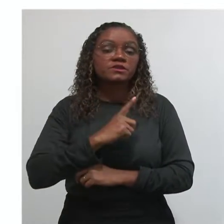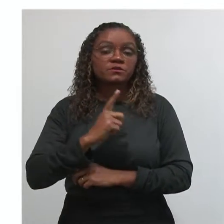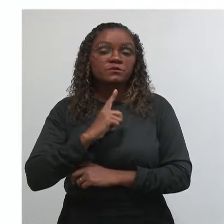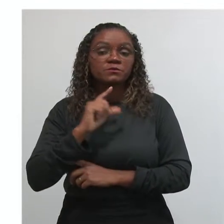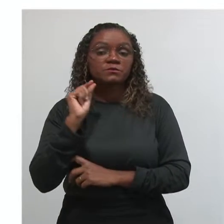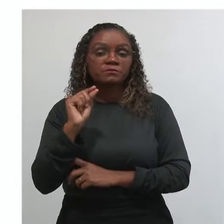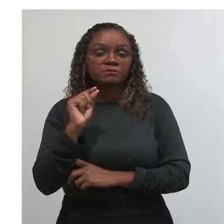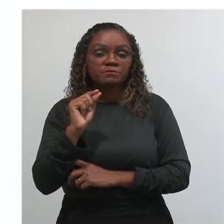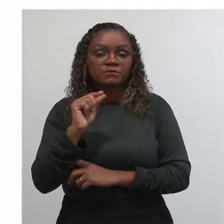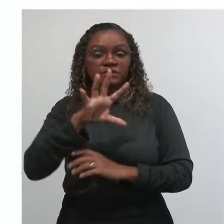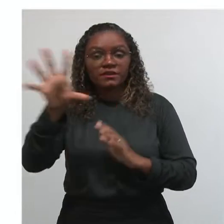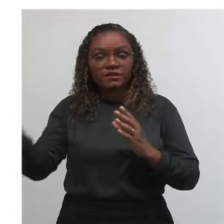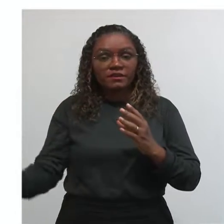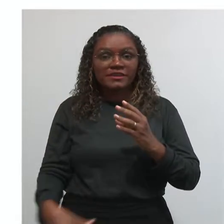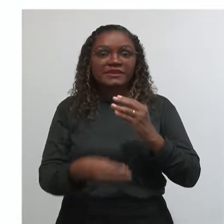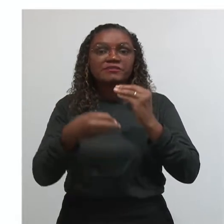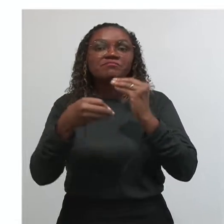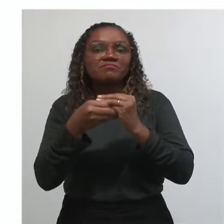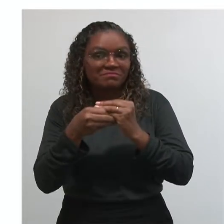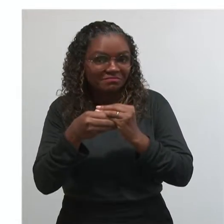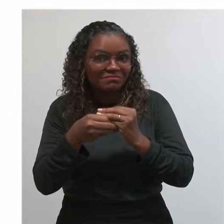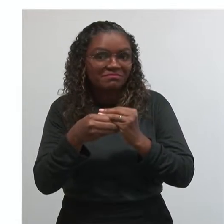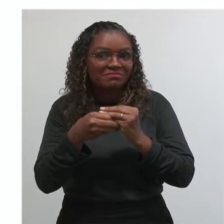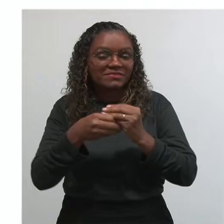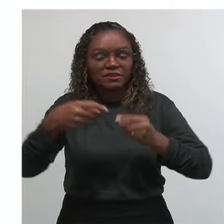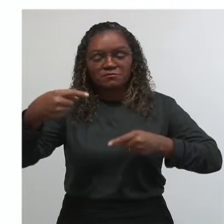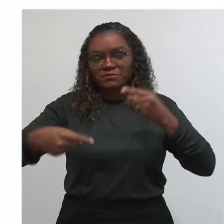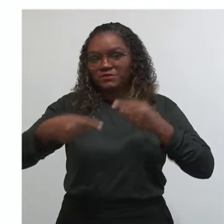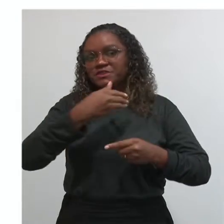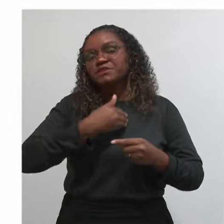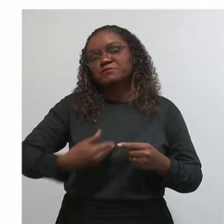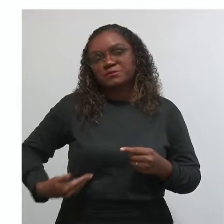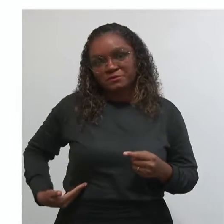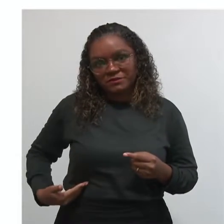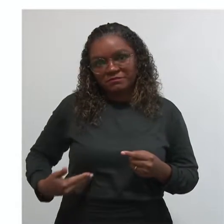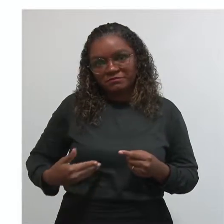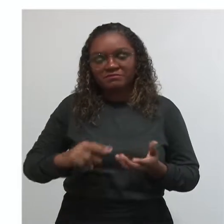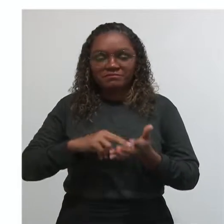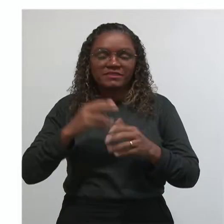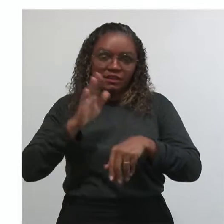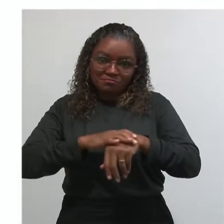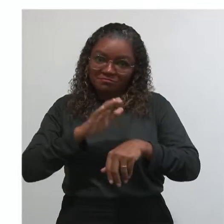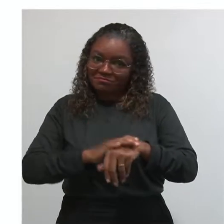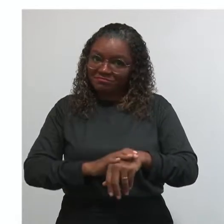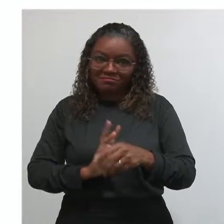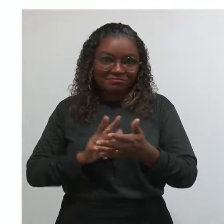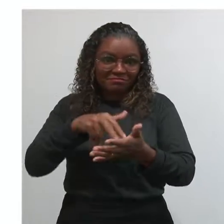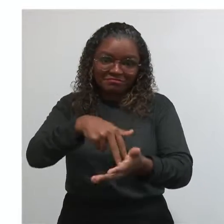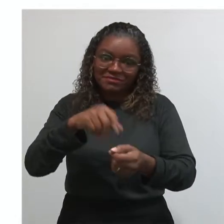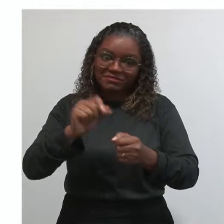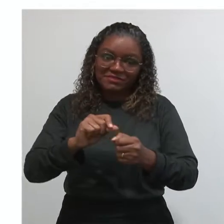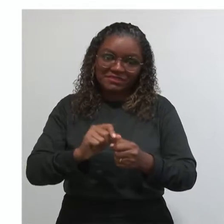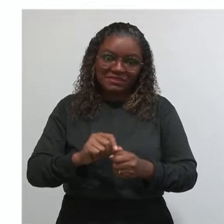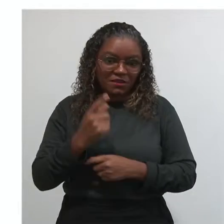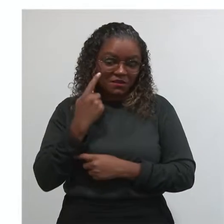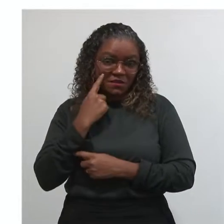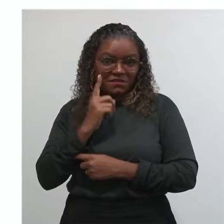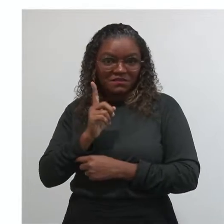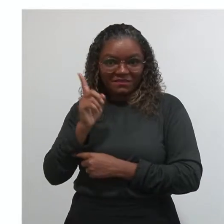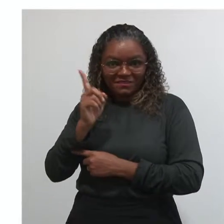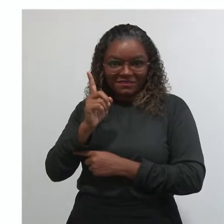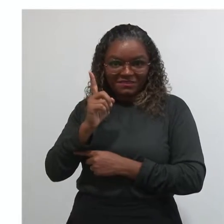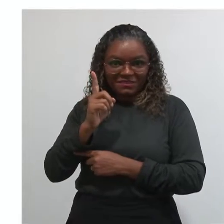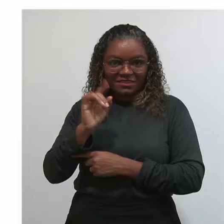a implementação da política pública, que é você colocar a mão na massa. A gente tem a figurinha aqui dos tijolinhos, né? As pessoas colocando